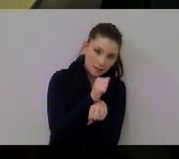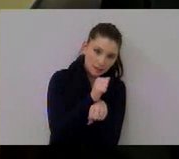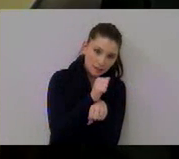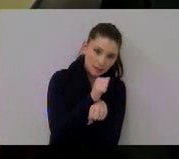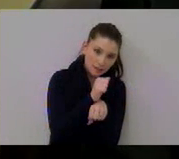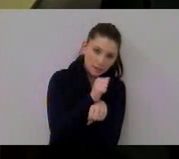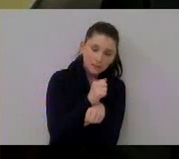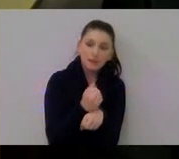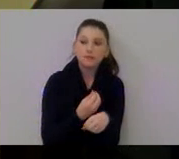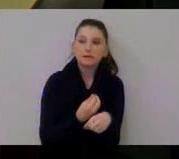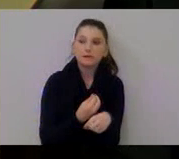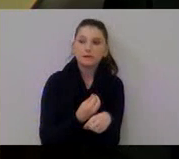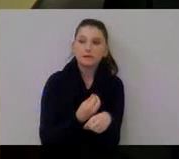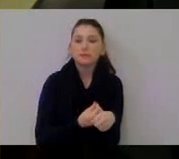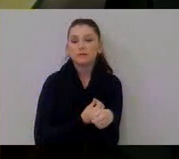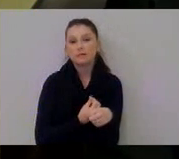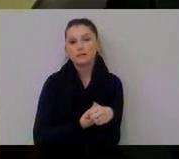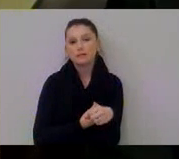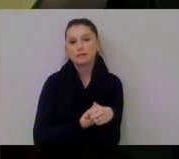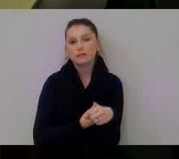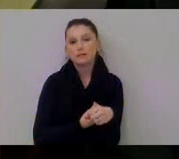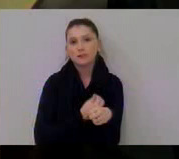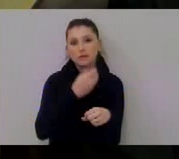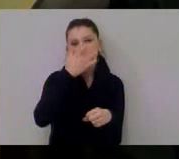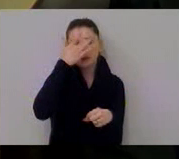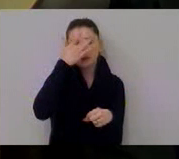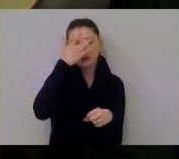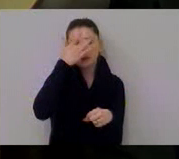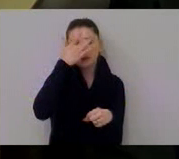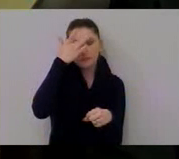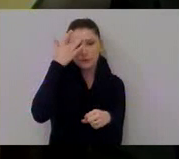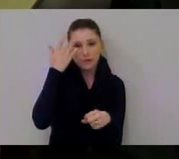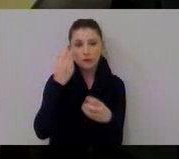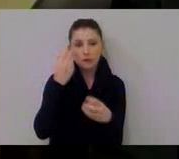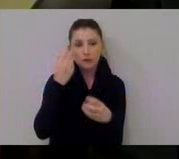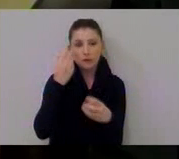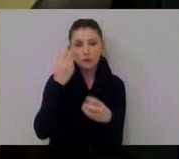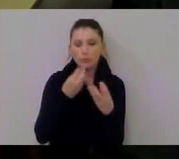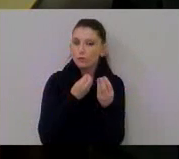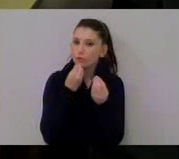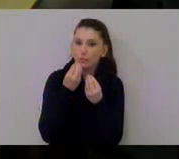seus projetos de vida por causa de